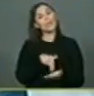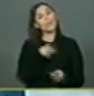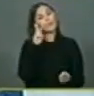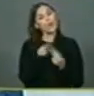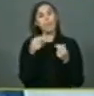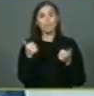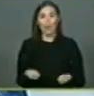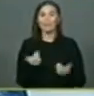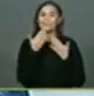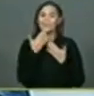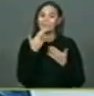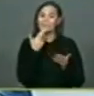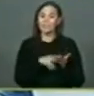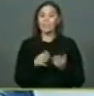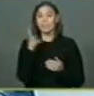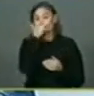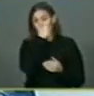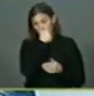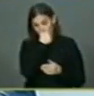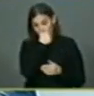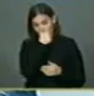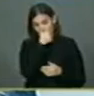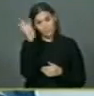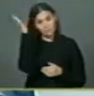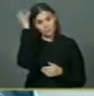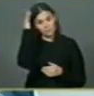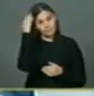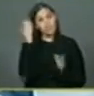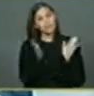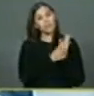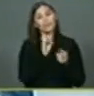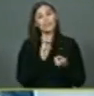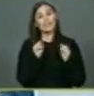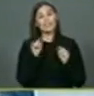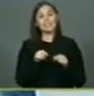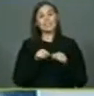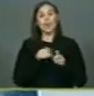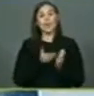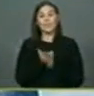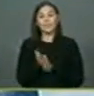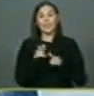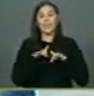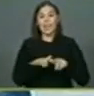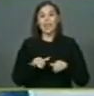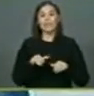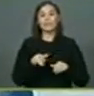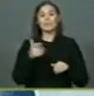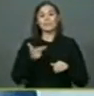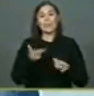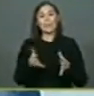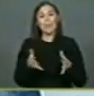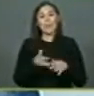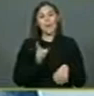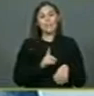É verdade. Infelizmente, os números o que nos revelam é que este continua a ser um dos cancros prevalentes